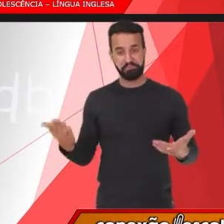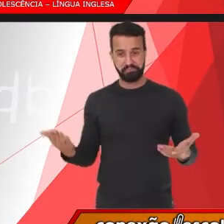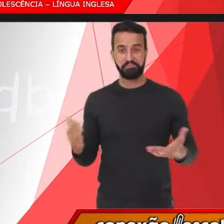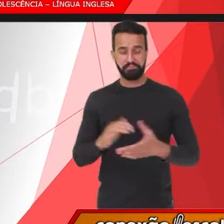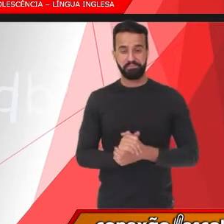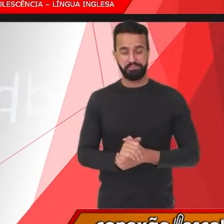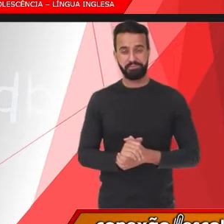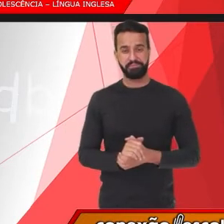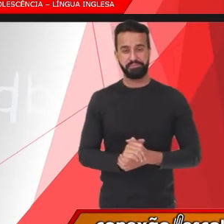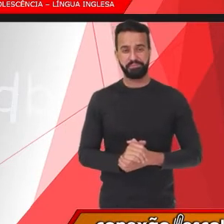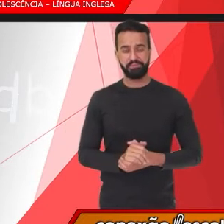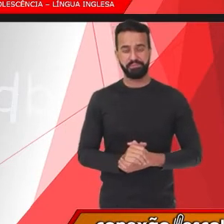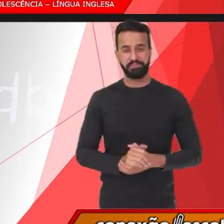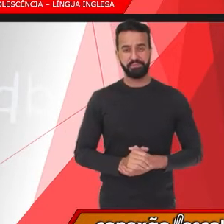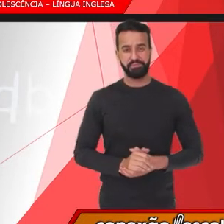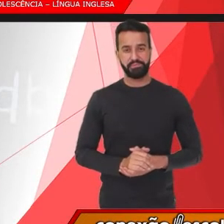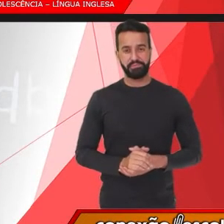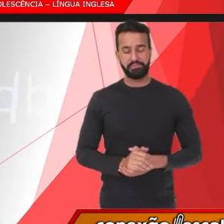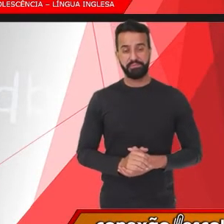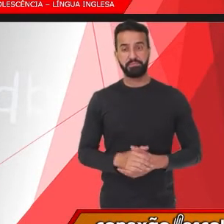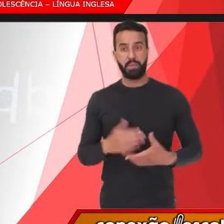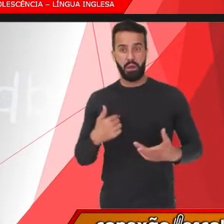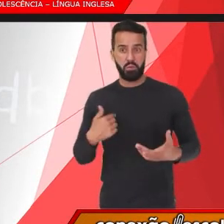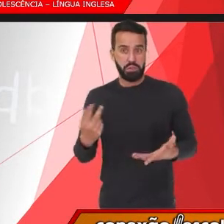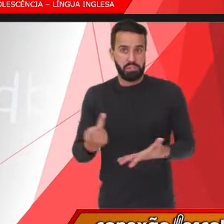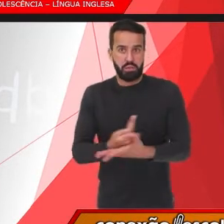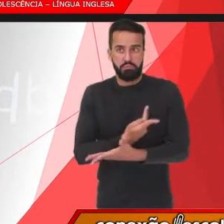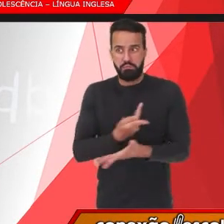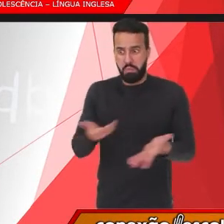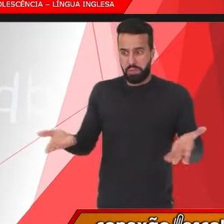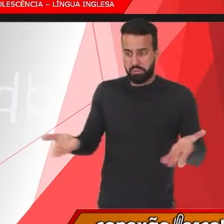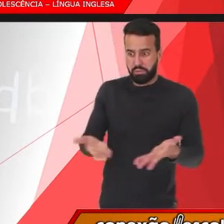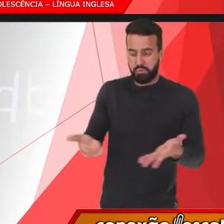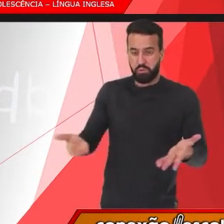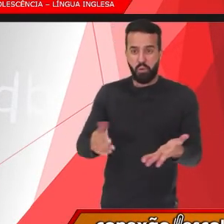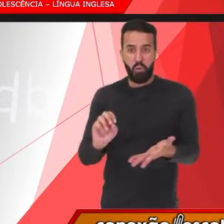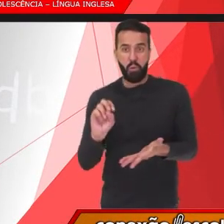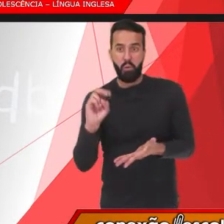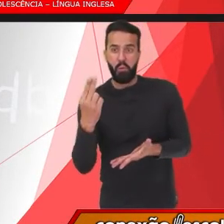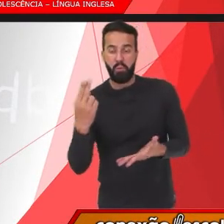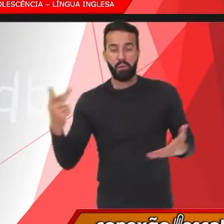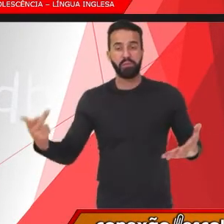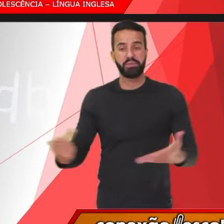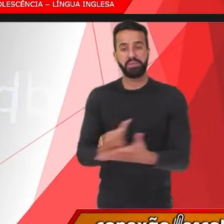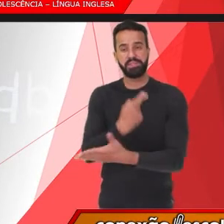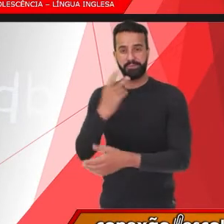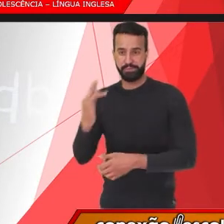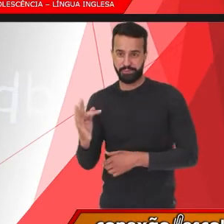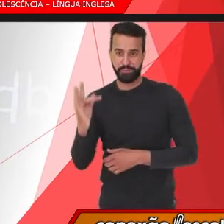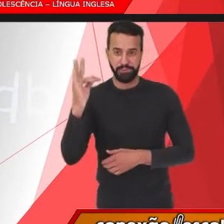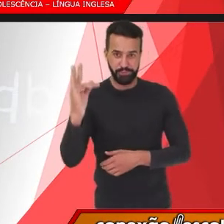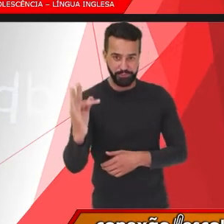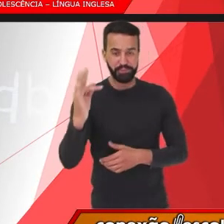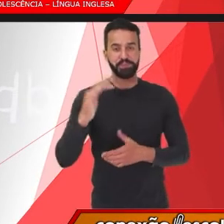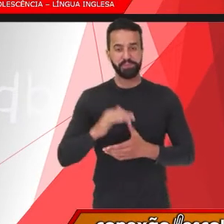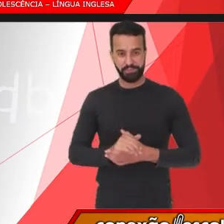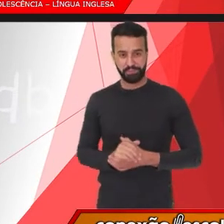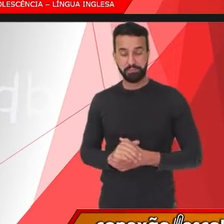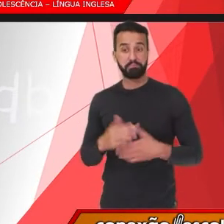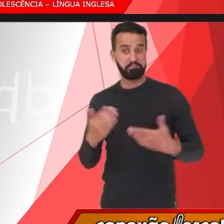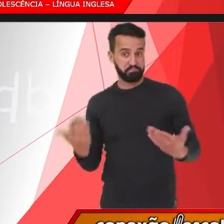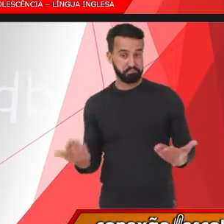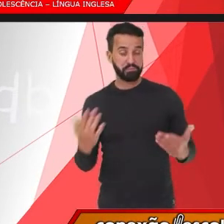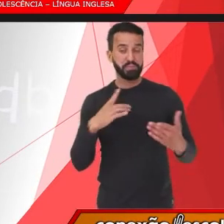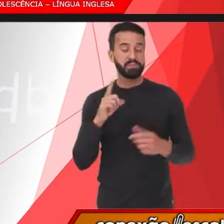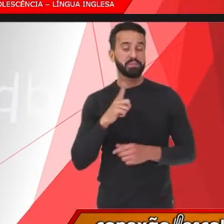poderia vir a acontecer, ok? Seja aqui no presente ou até mesmo no futuro. Essa é a segunda condição, quando você remete a